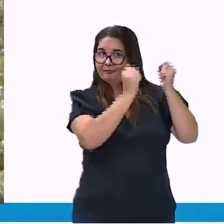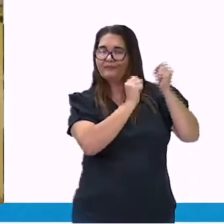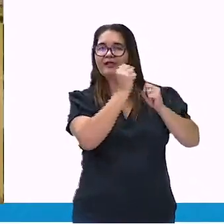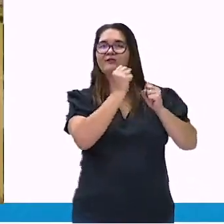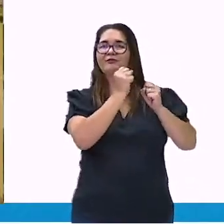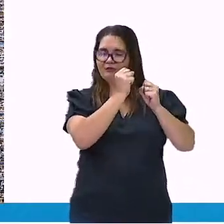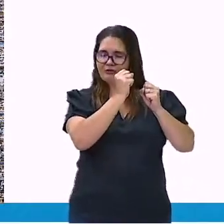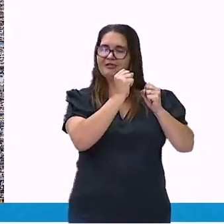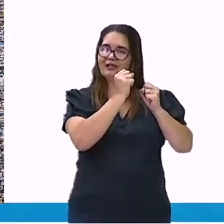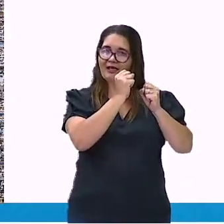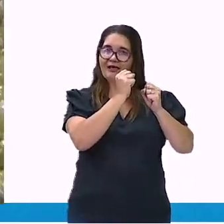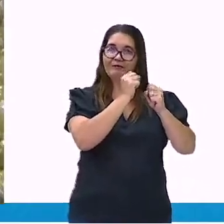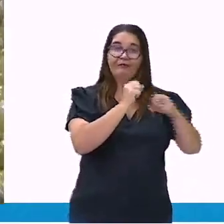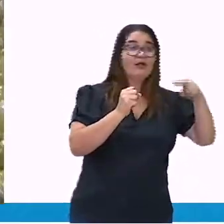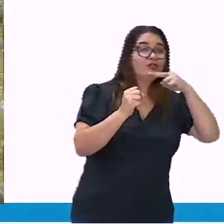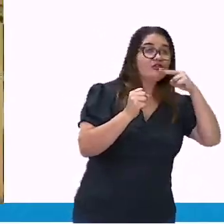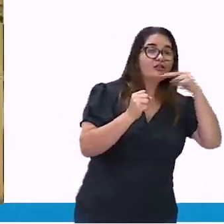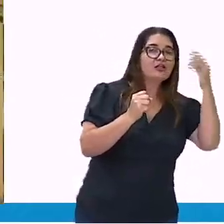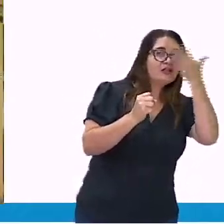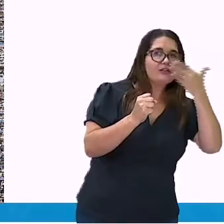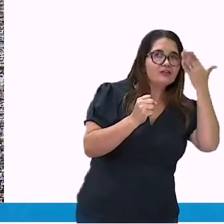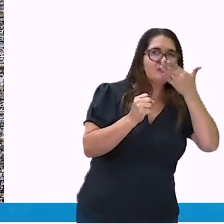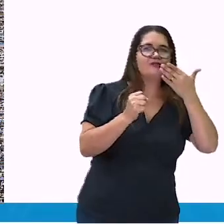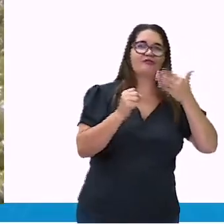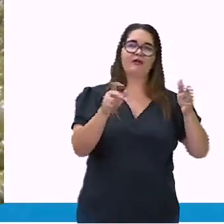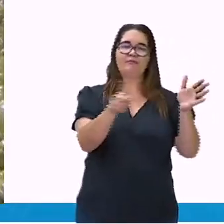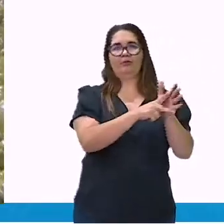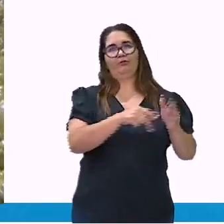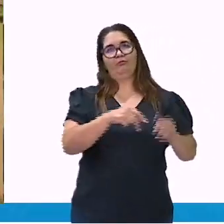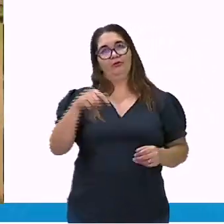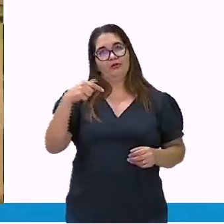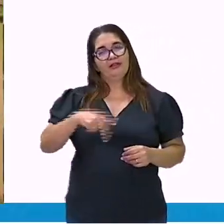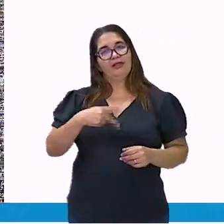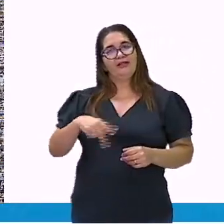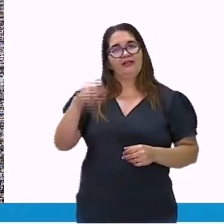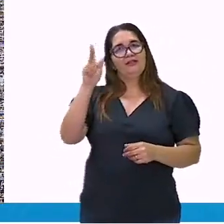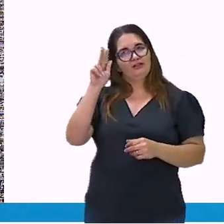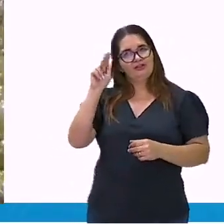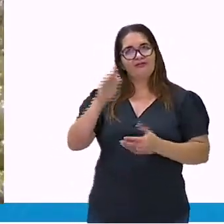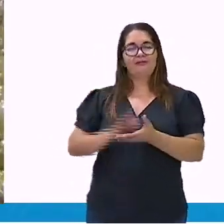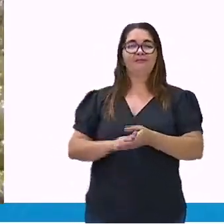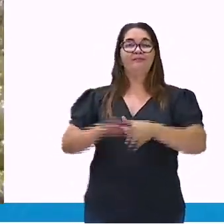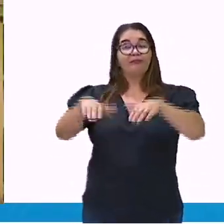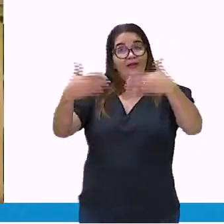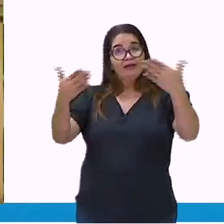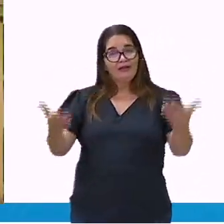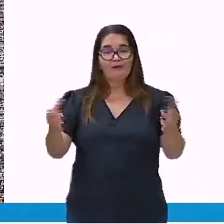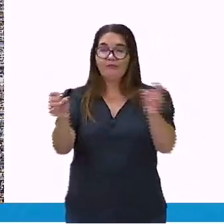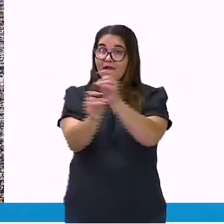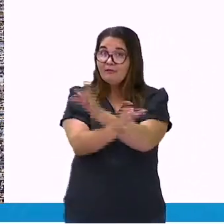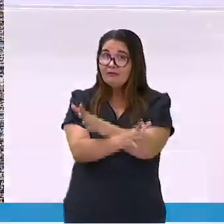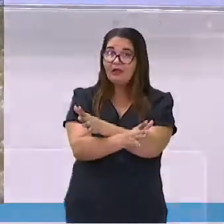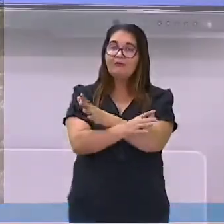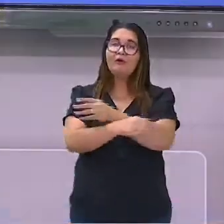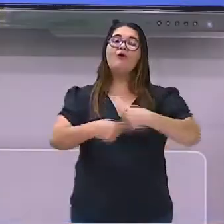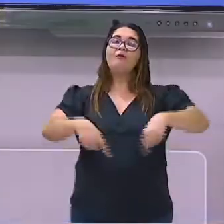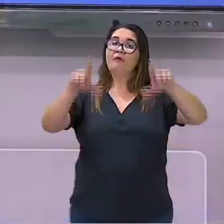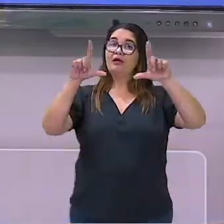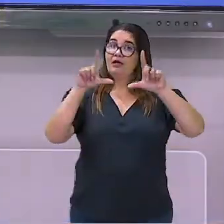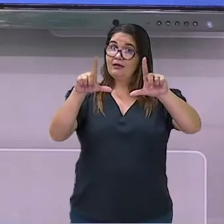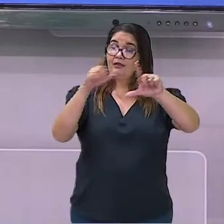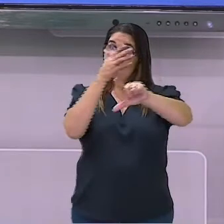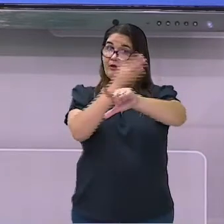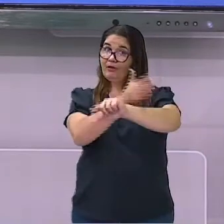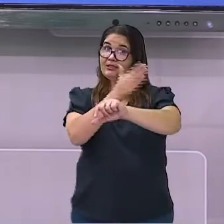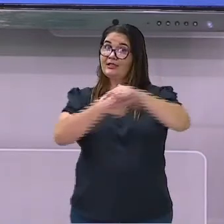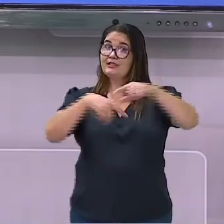indústria de produção do açúcar. Bom, para acessar a nossa plataforma SMED